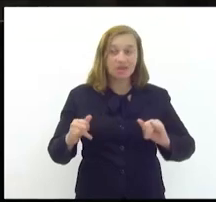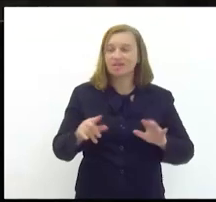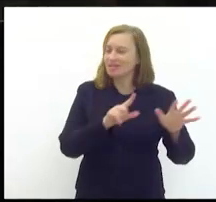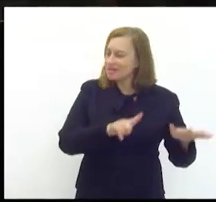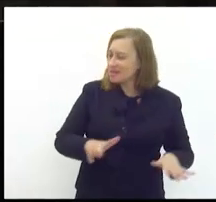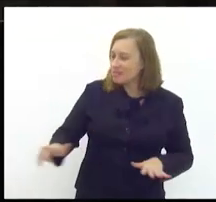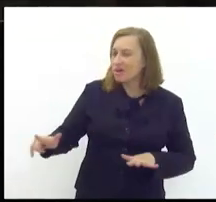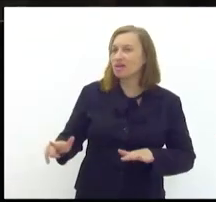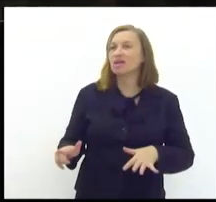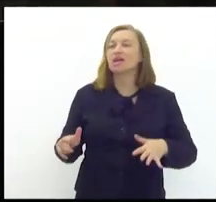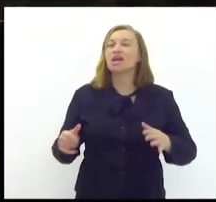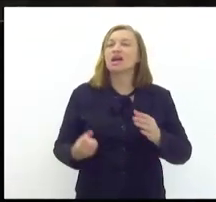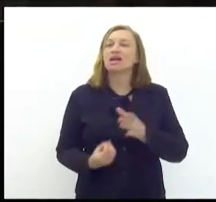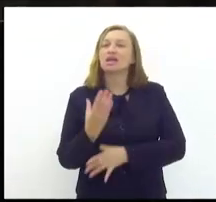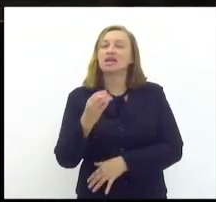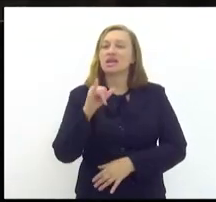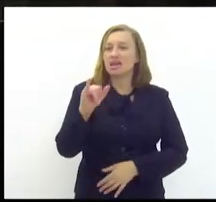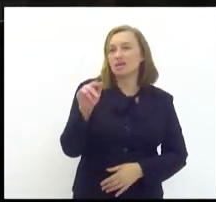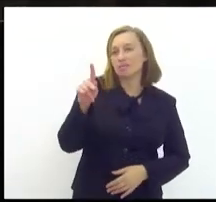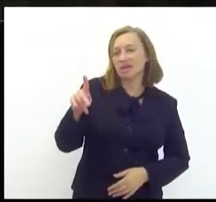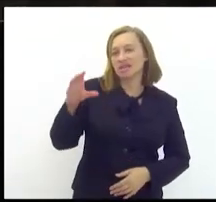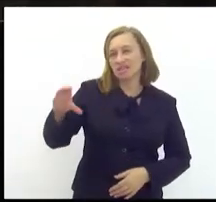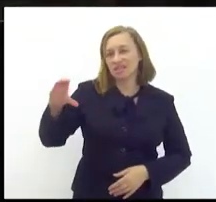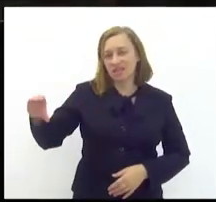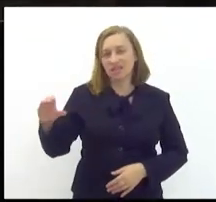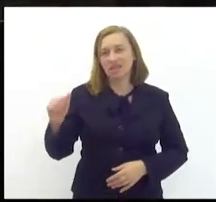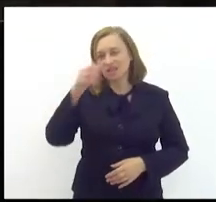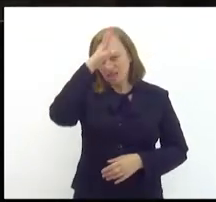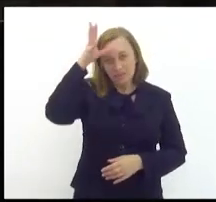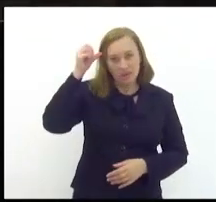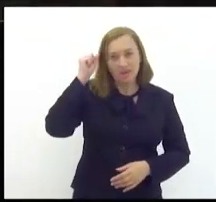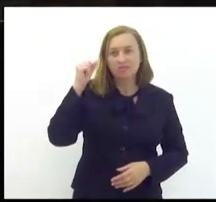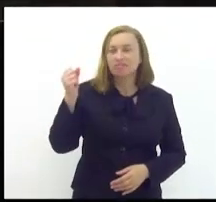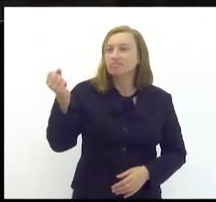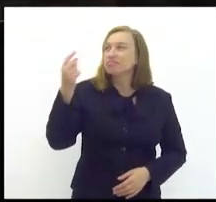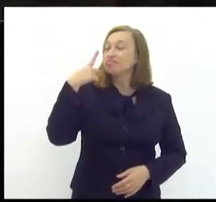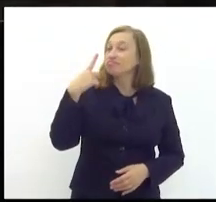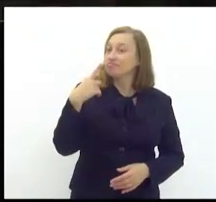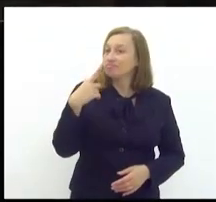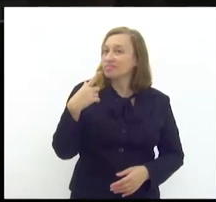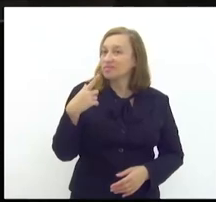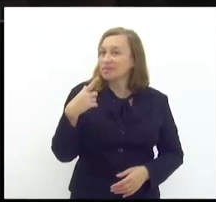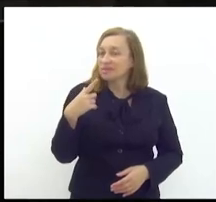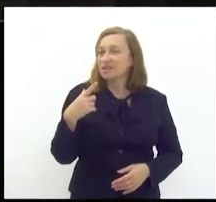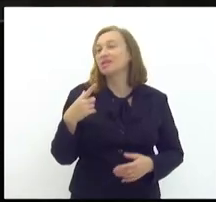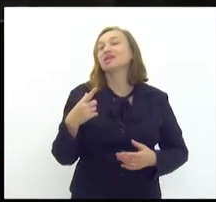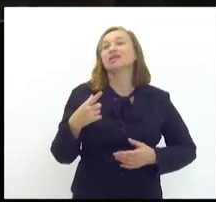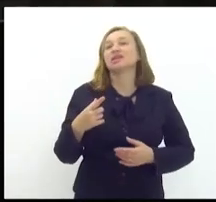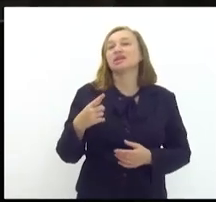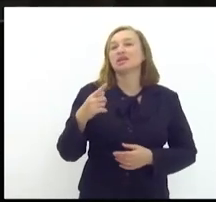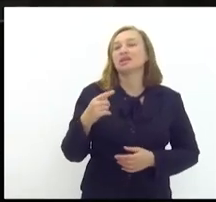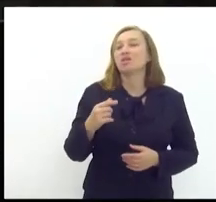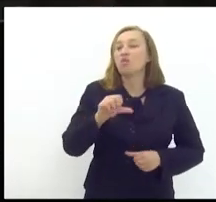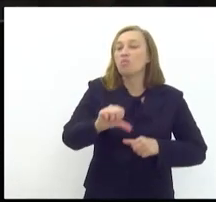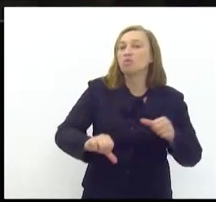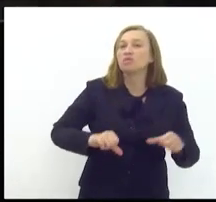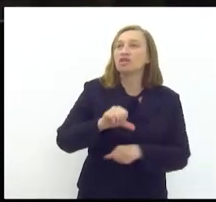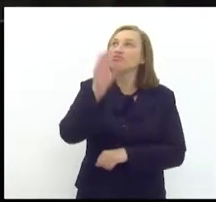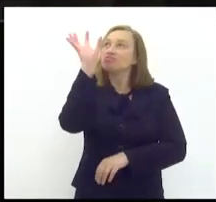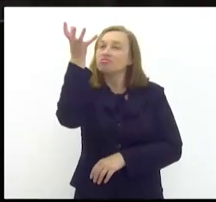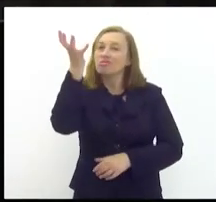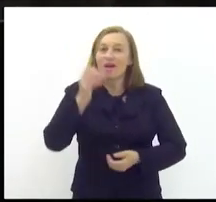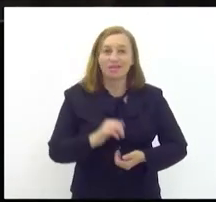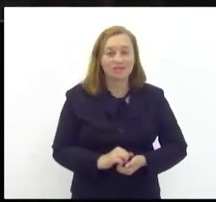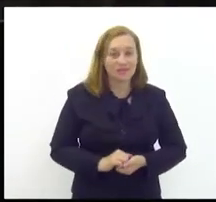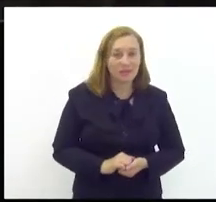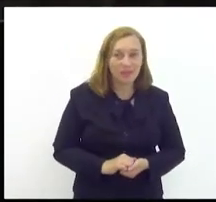a criação do ipcc da Amazônia inspirado no painel intergovernamental sobre mudanças climáticas